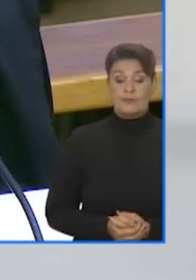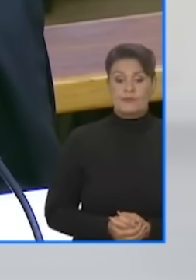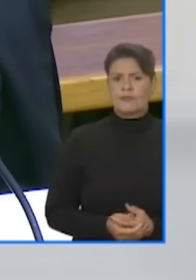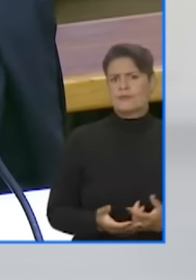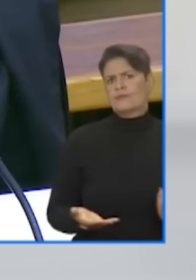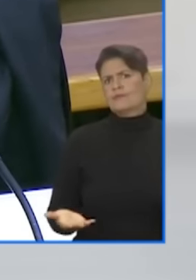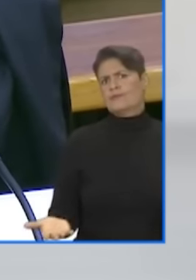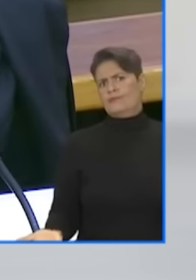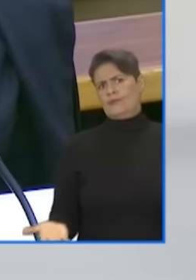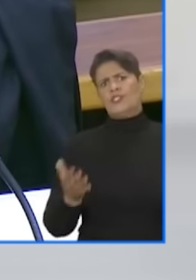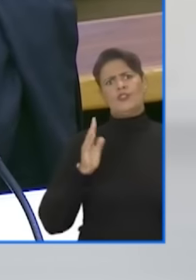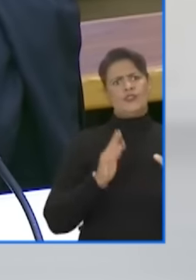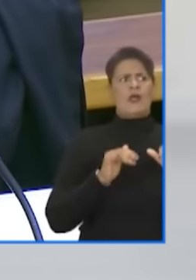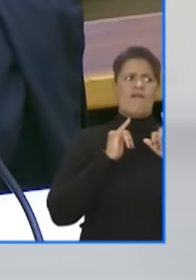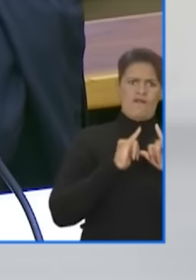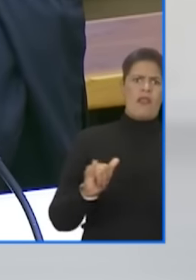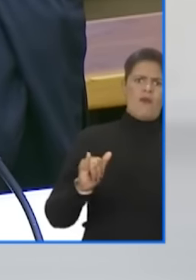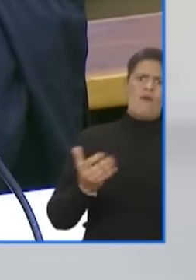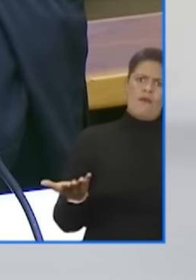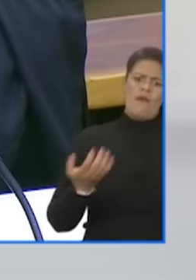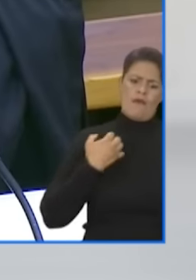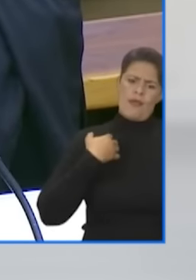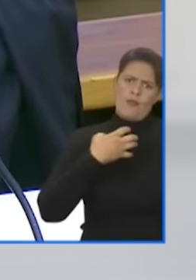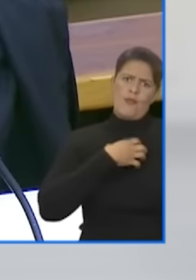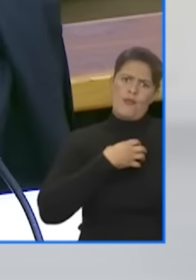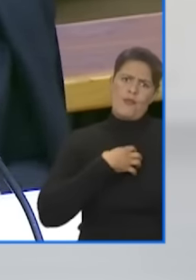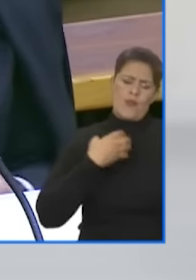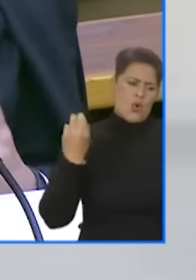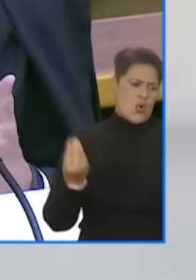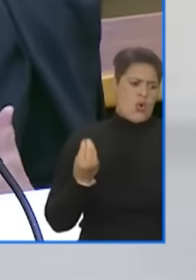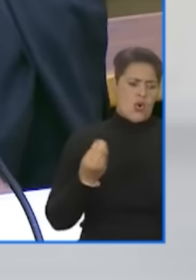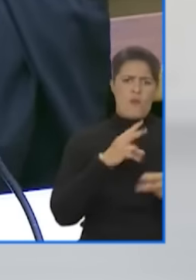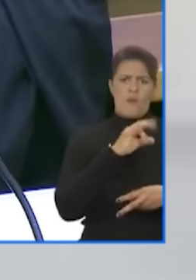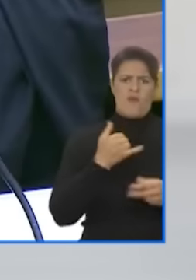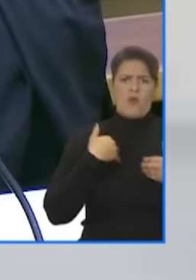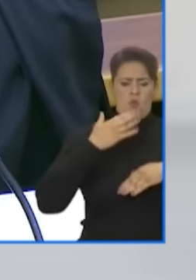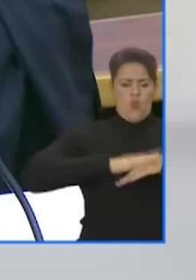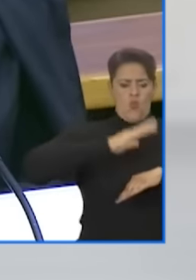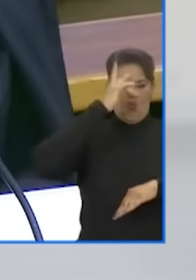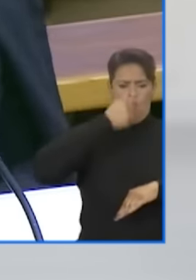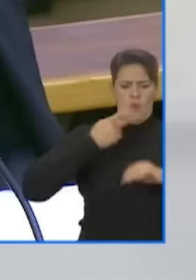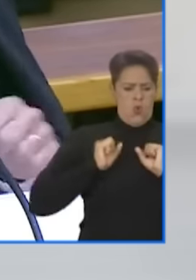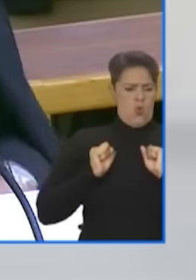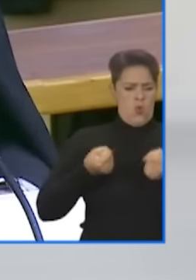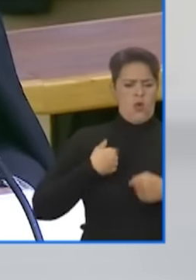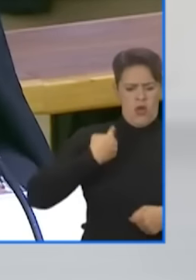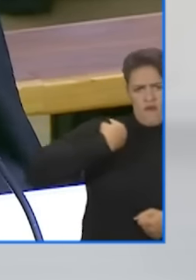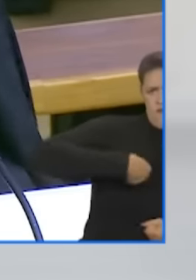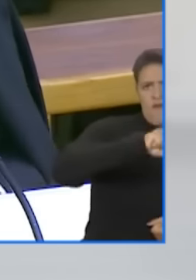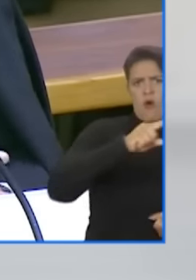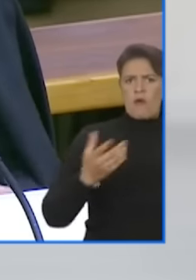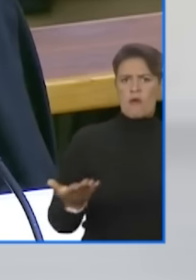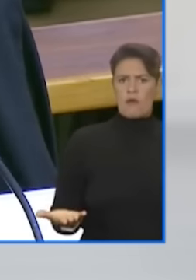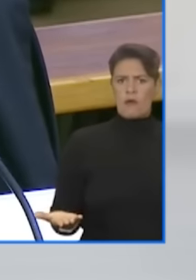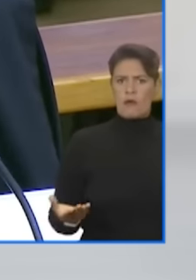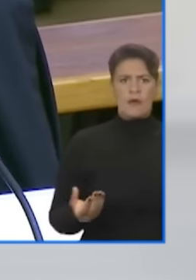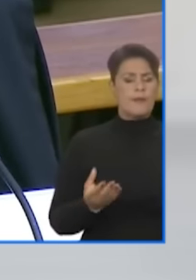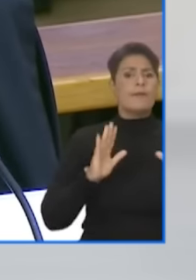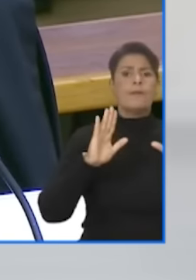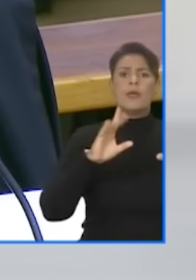tem uma notícia aqui do SBT News, do Carlo Catelã, que